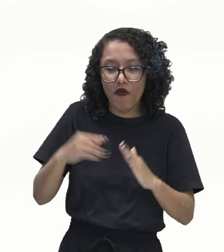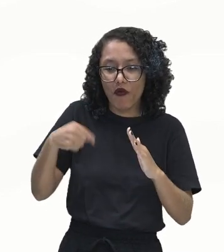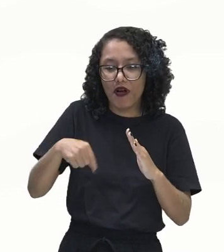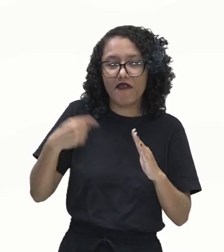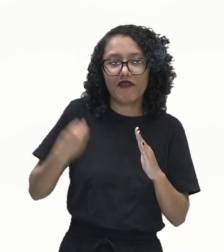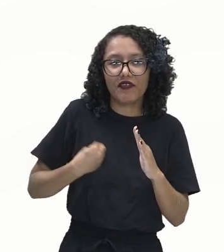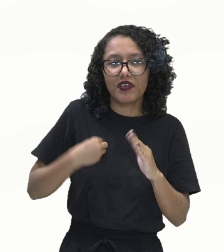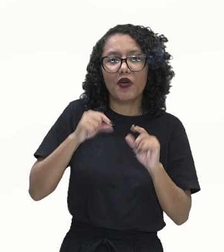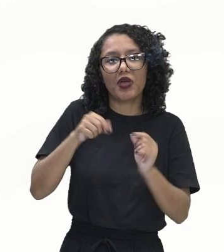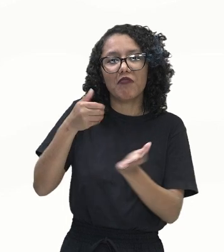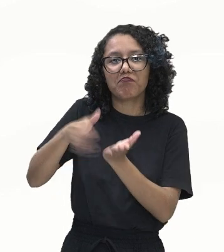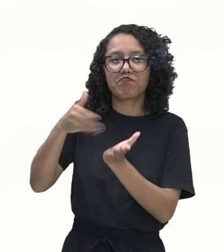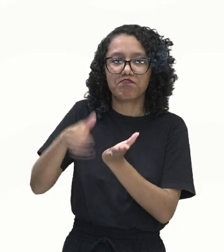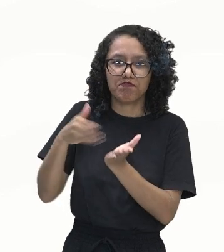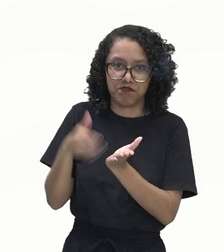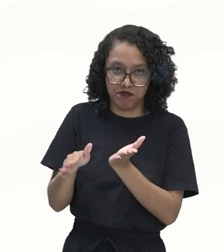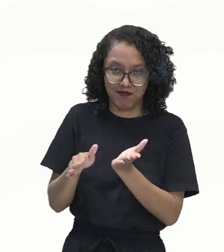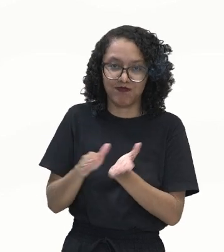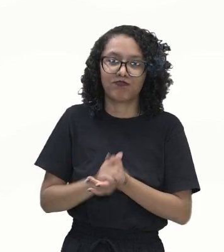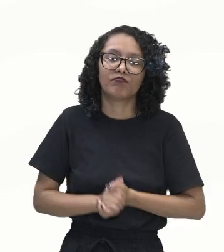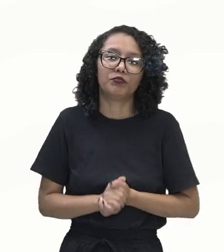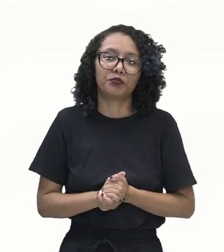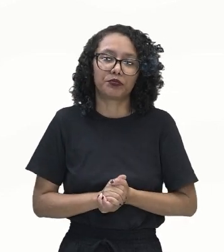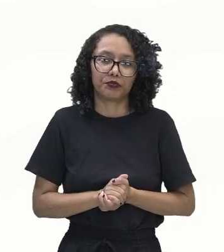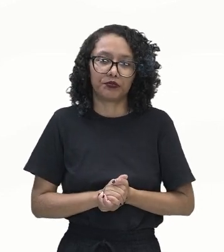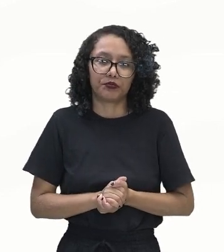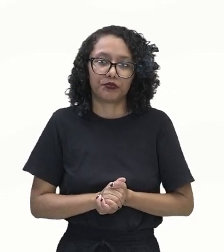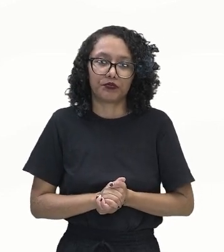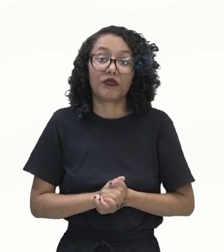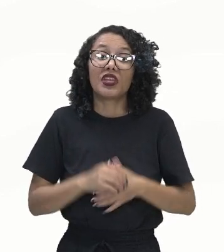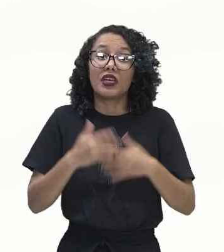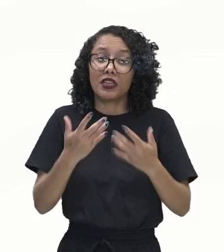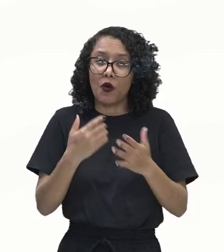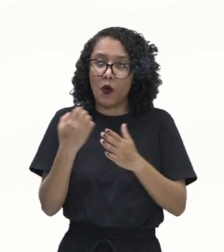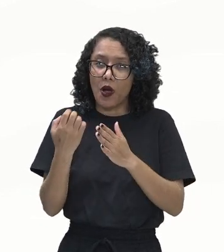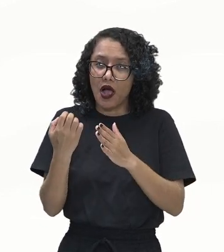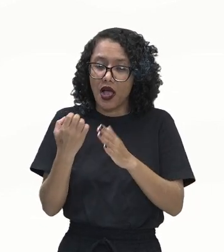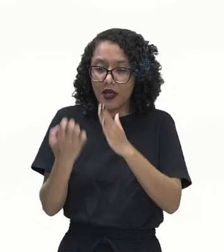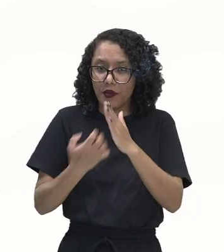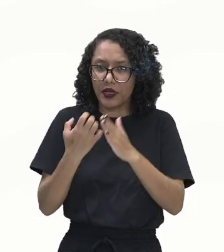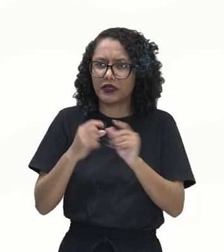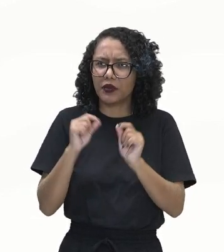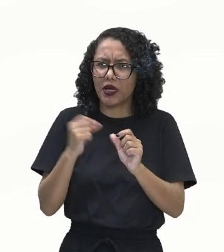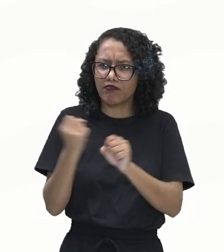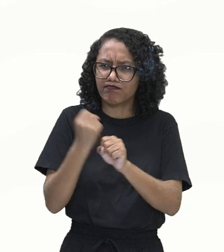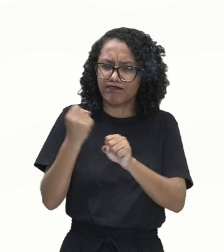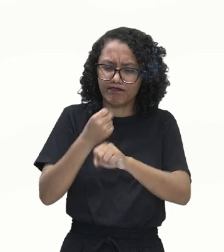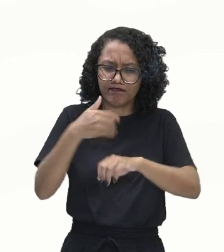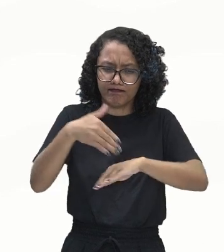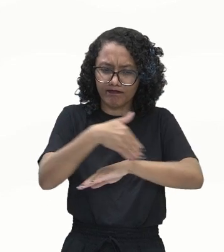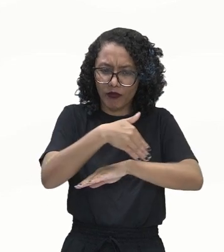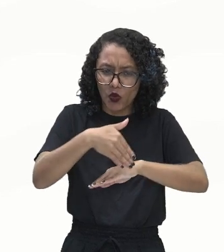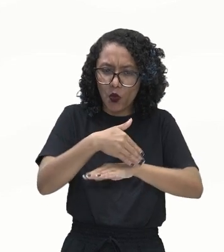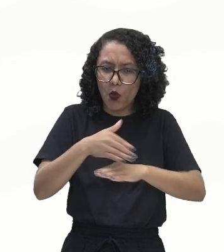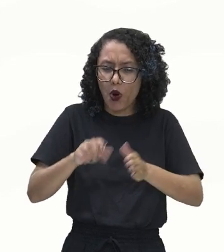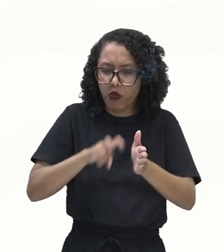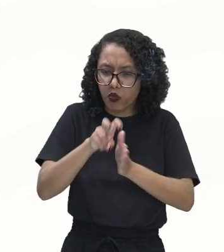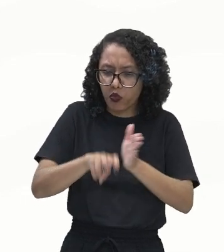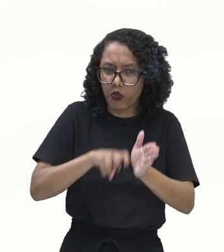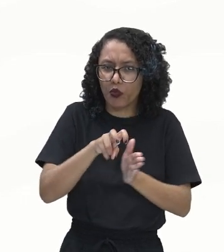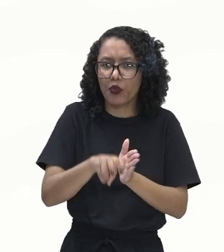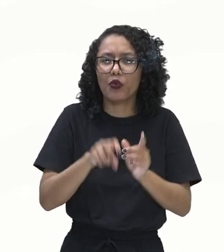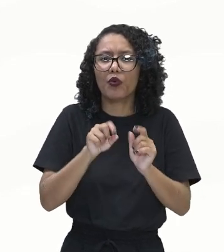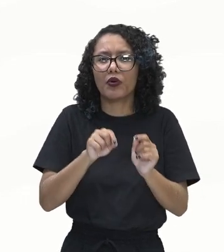entanto, essa empresa que vai construir ali uma ferrovia para ligar o Rio Grande do Sul a São Paulo, ela